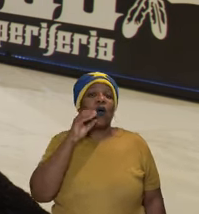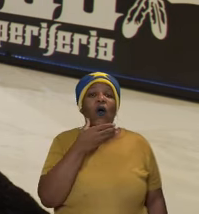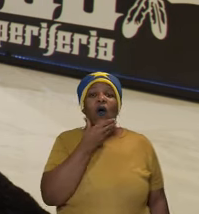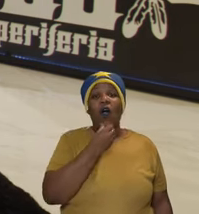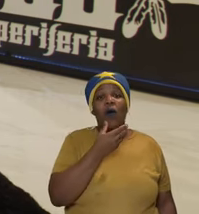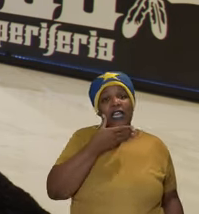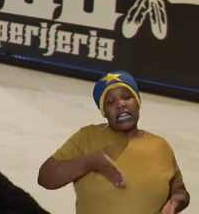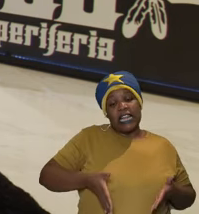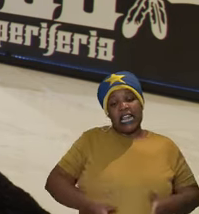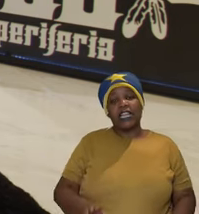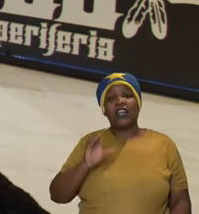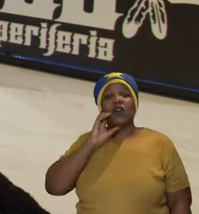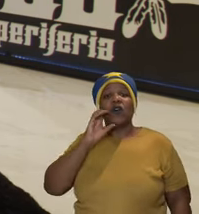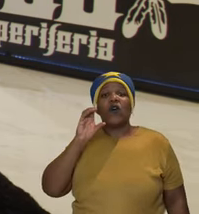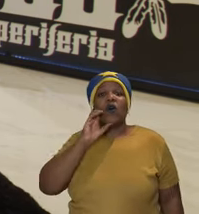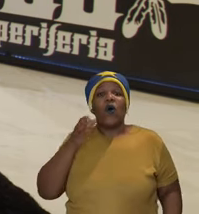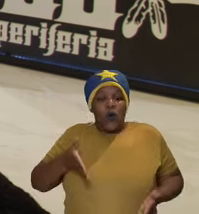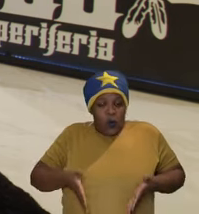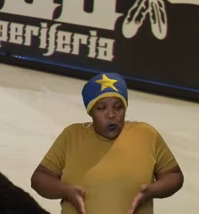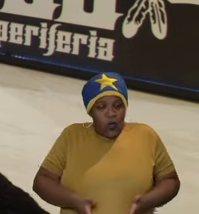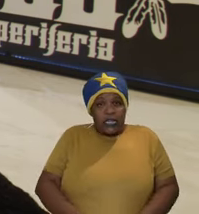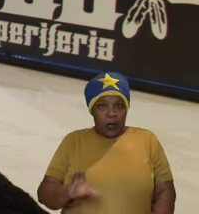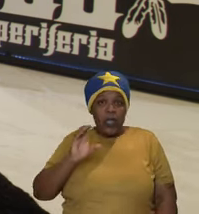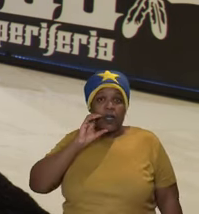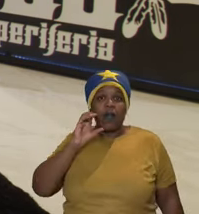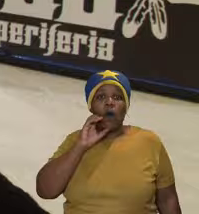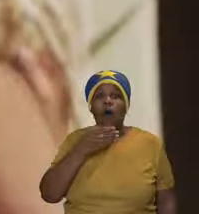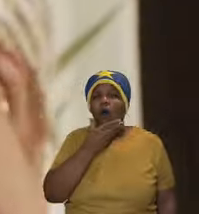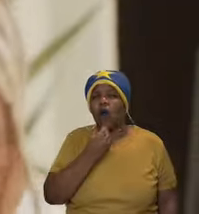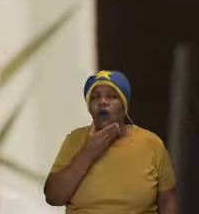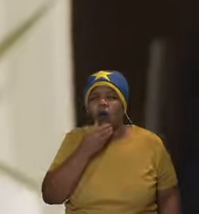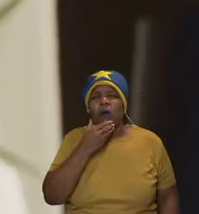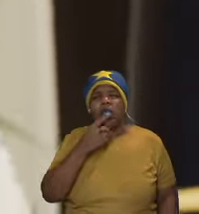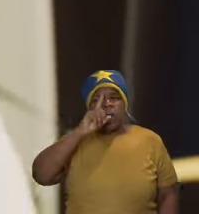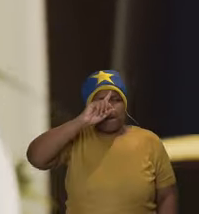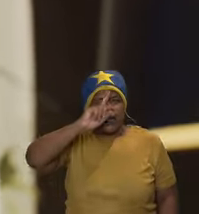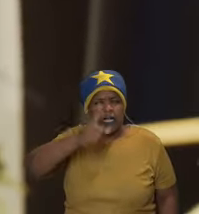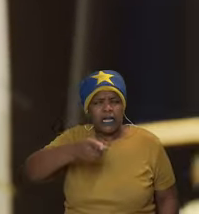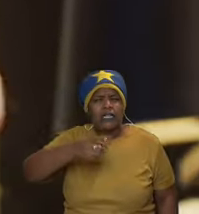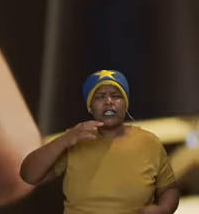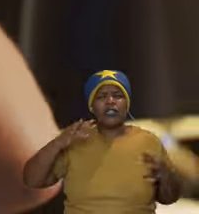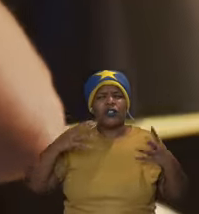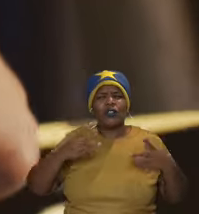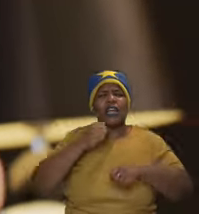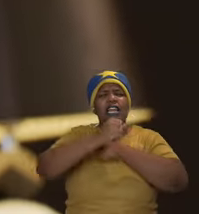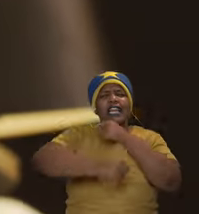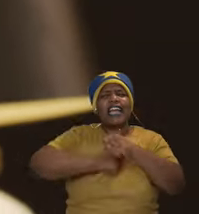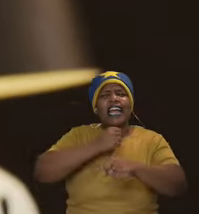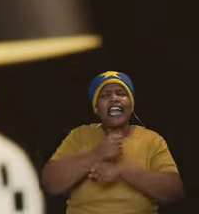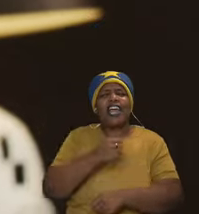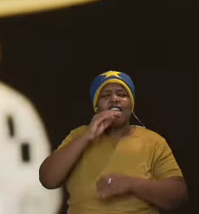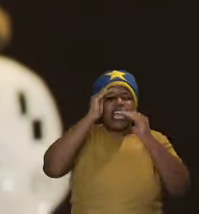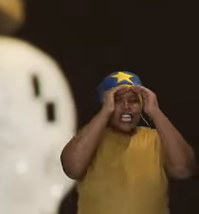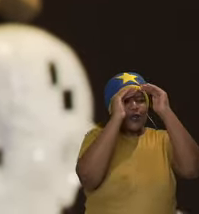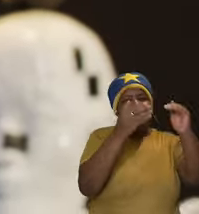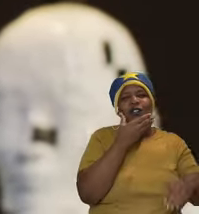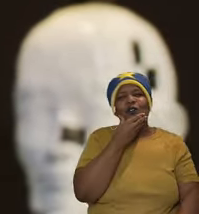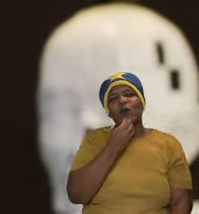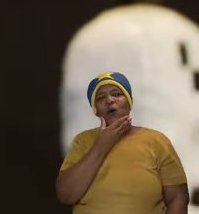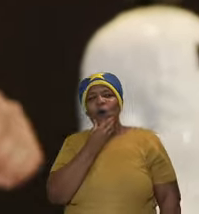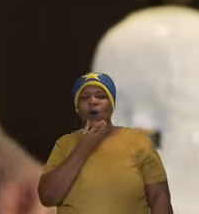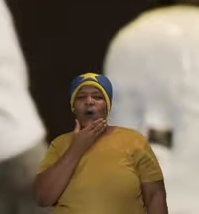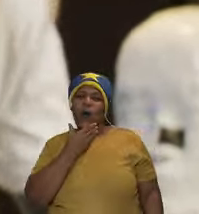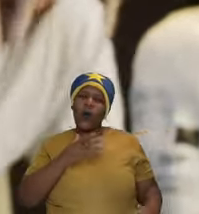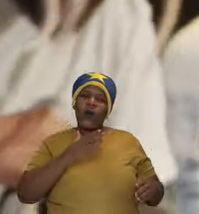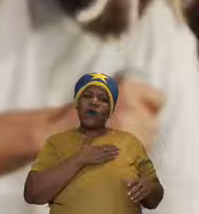Peso. Ó colombiano, no comando há anos, alegria das minas, respeito dos malandres, coleção